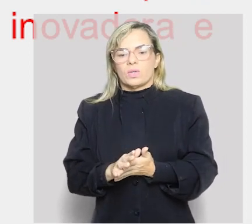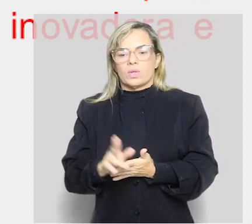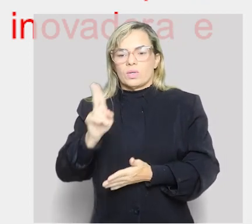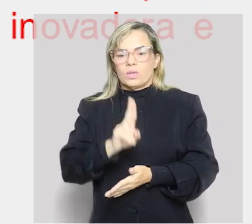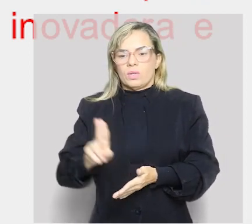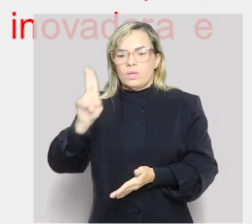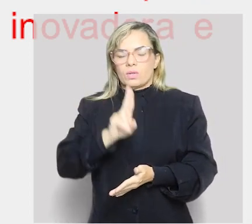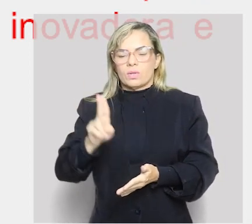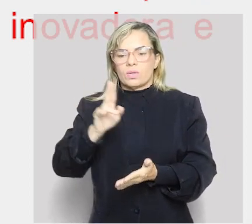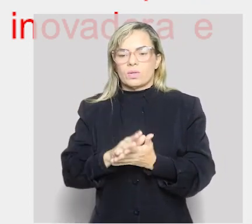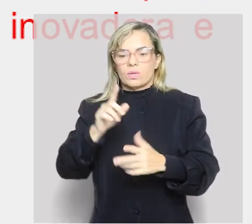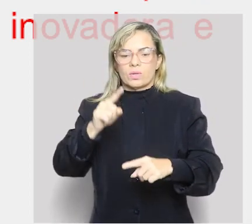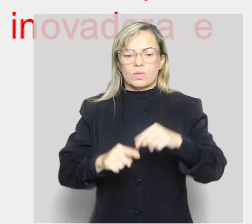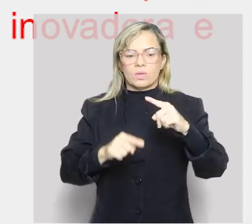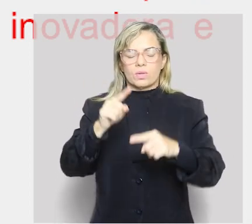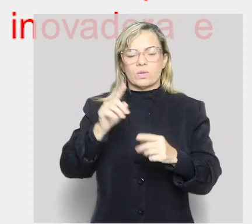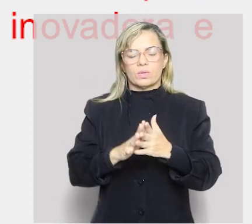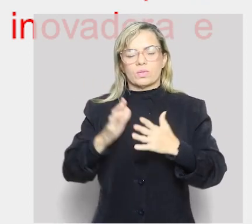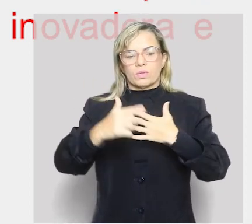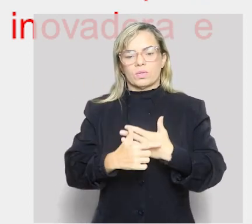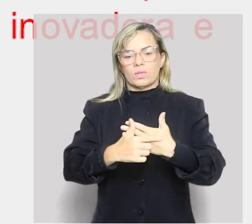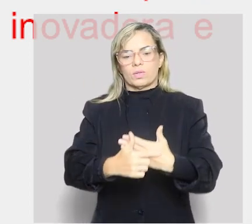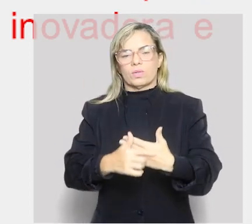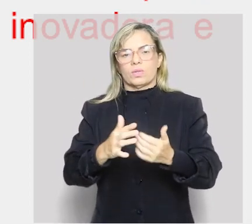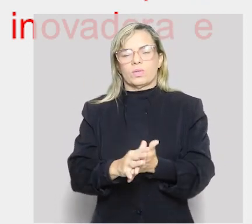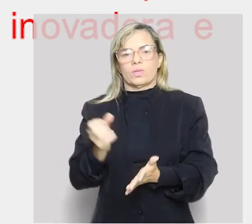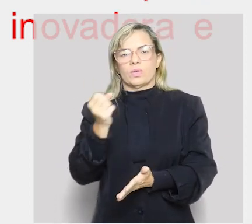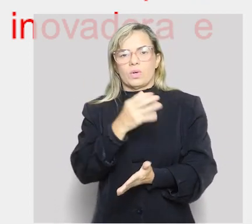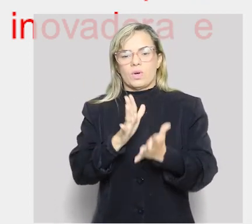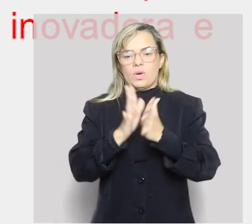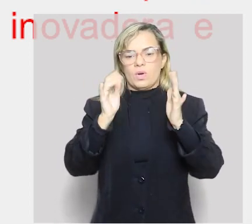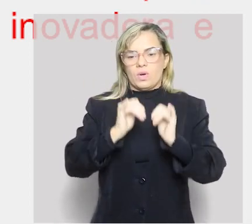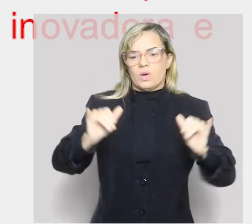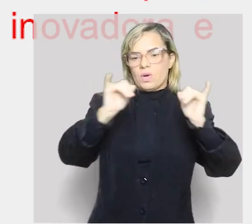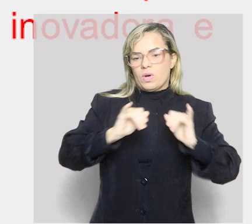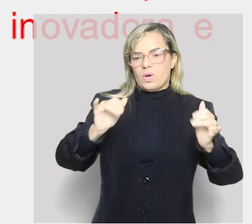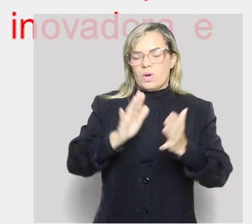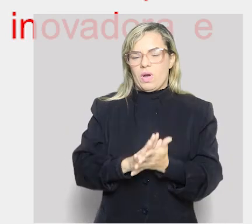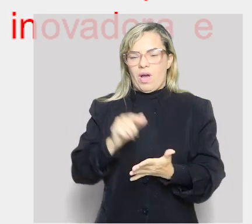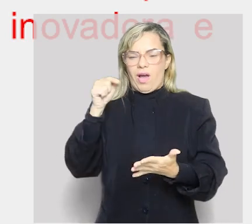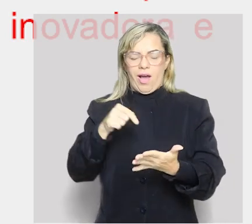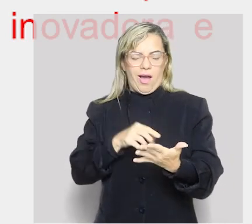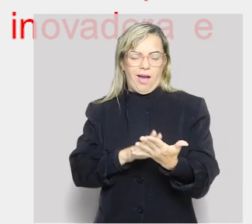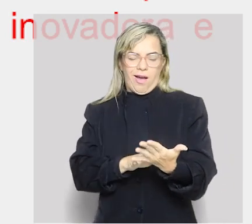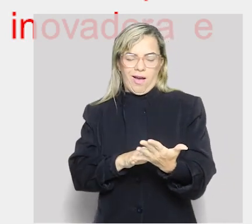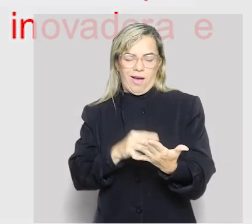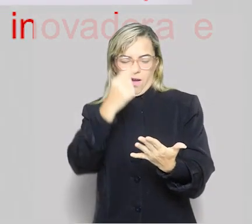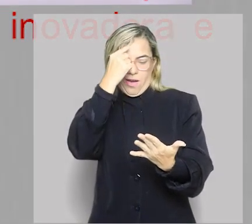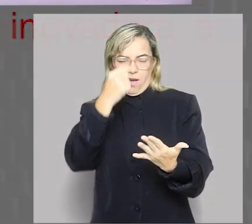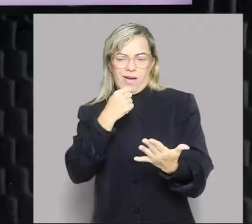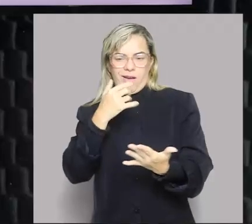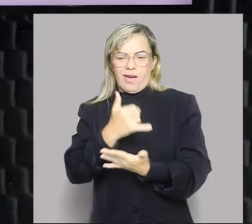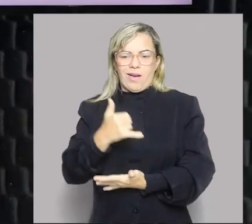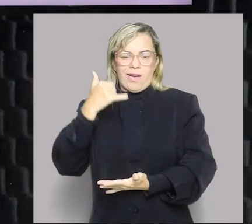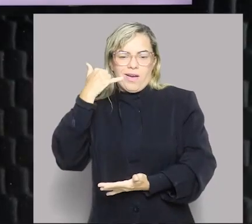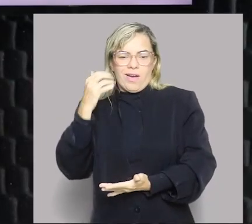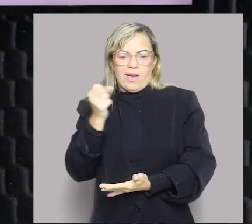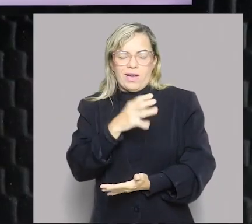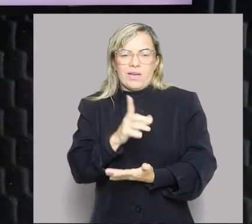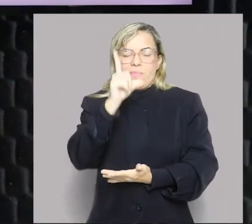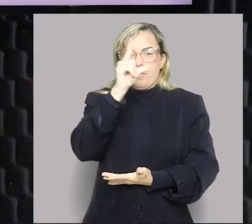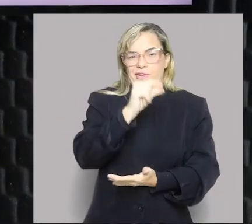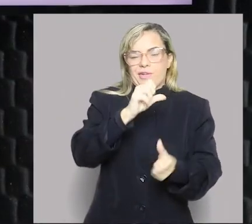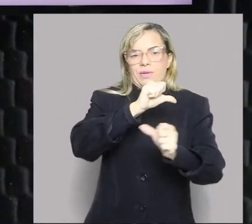de um produto funcional pelo lançamento de novas gerações com aparência inovadora e pequena